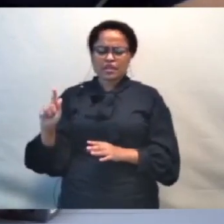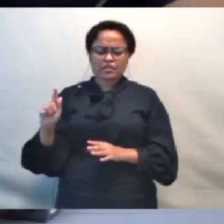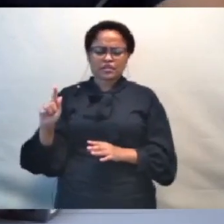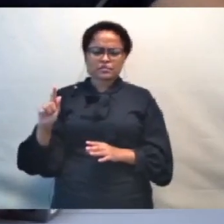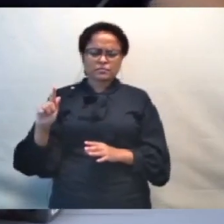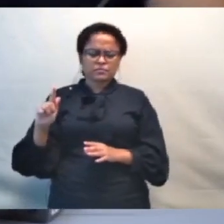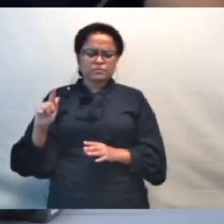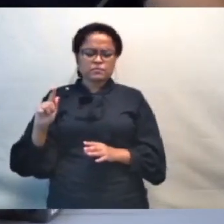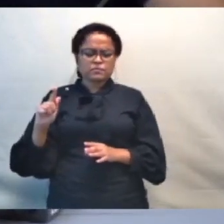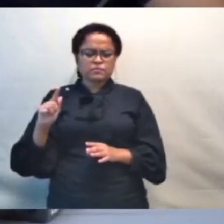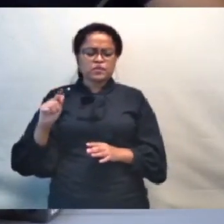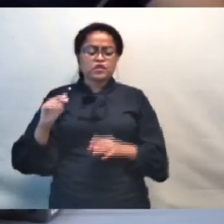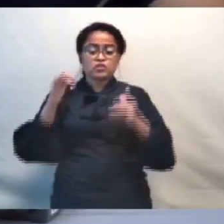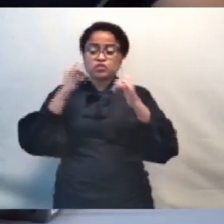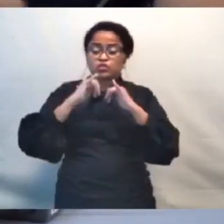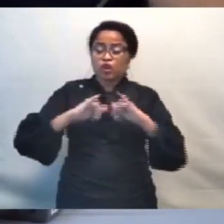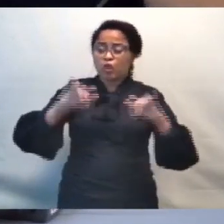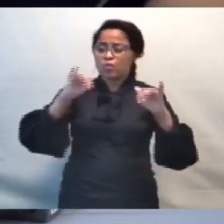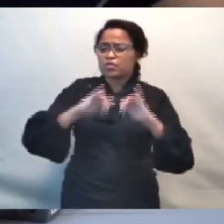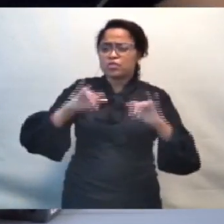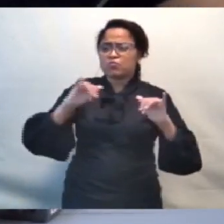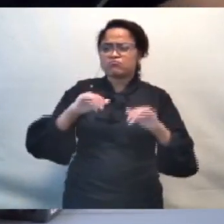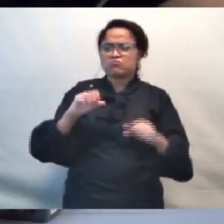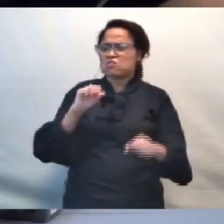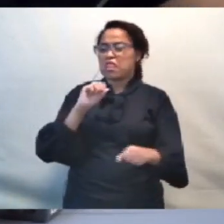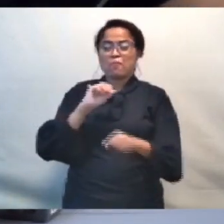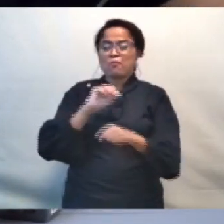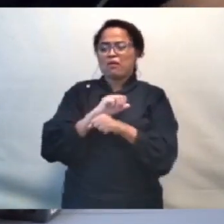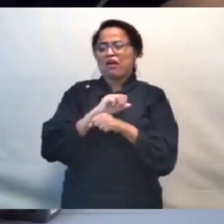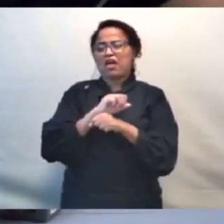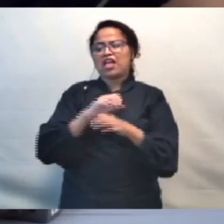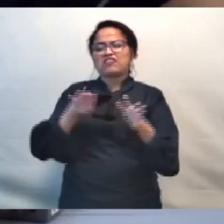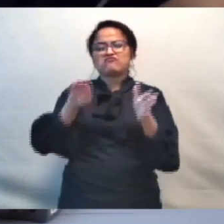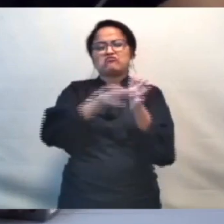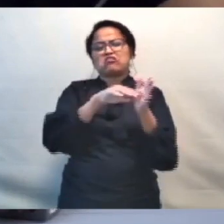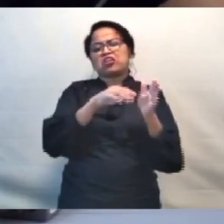chegar representantes aqui. Eu quero que...